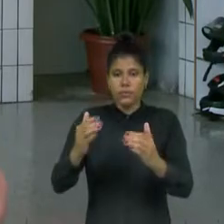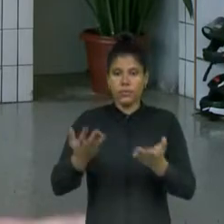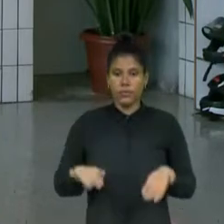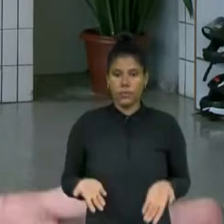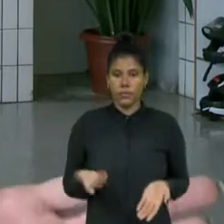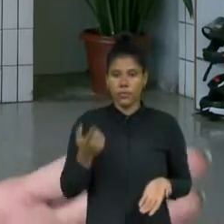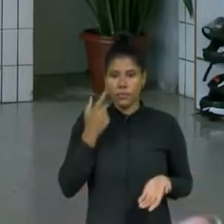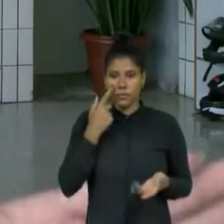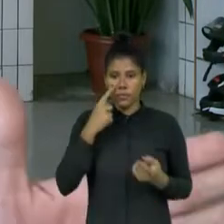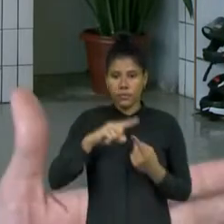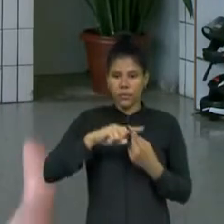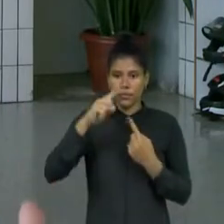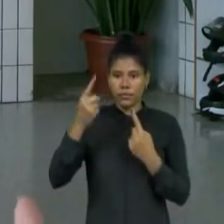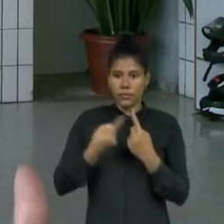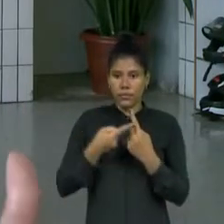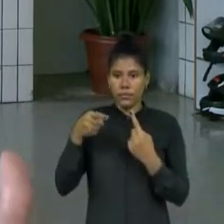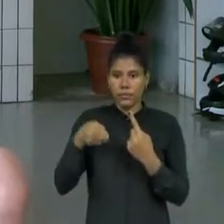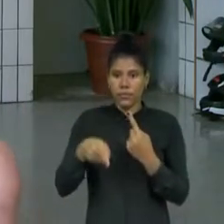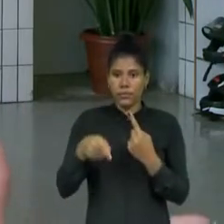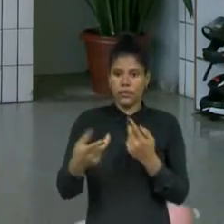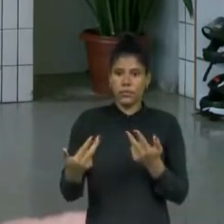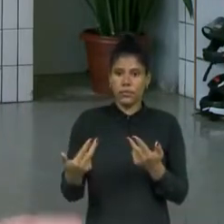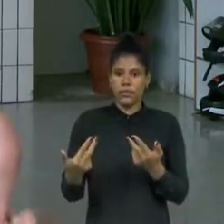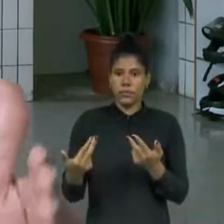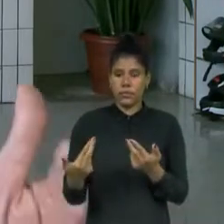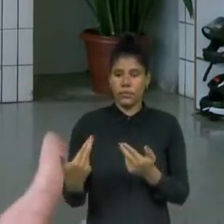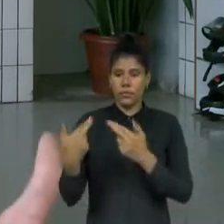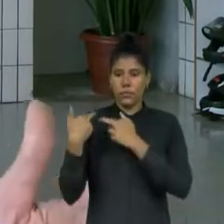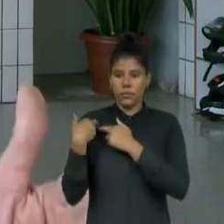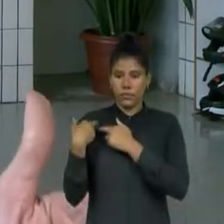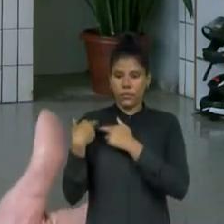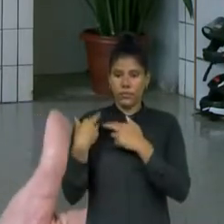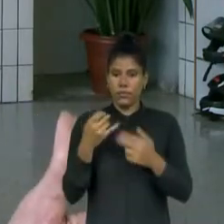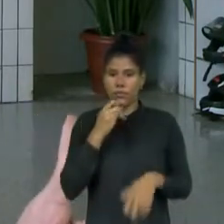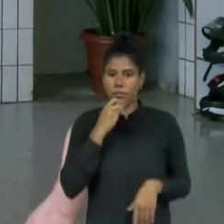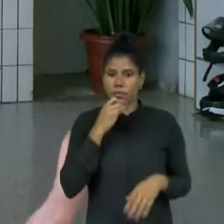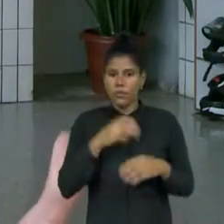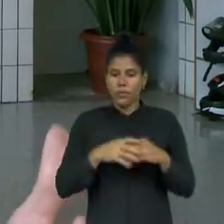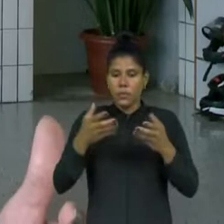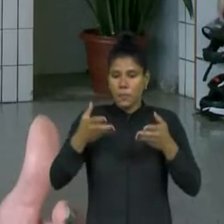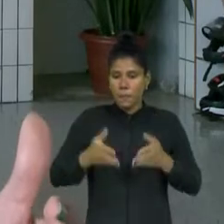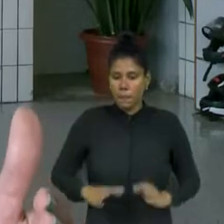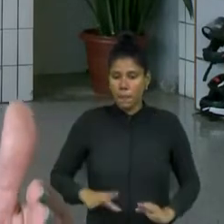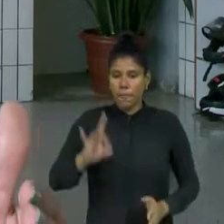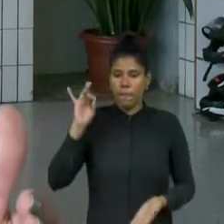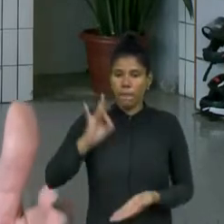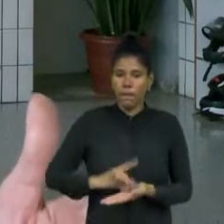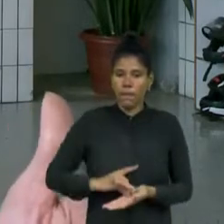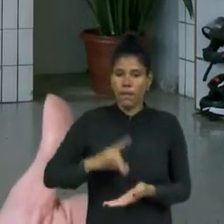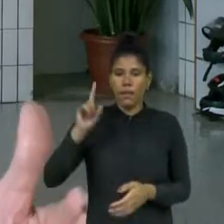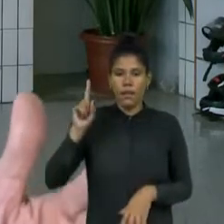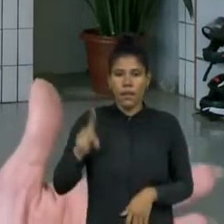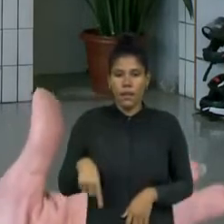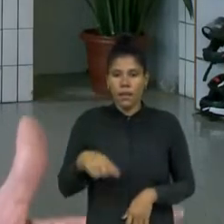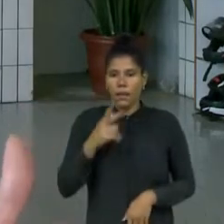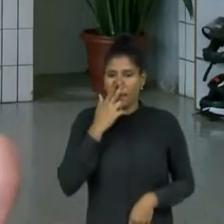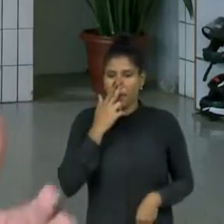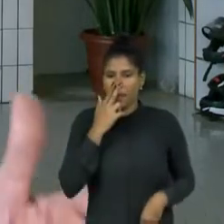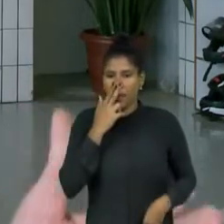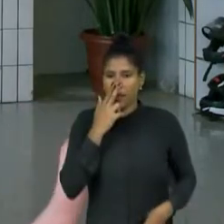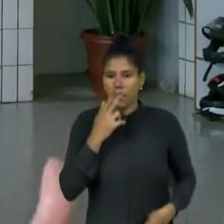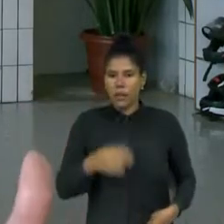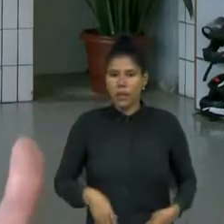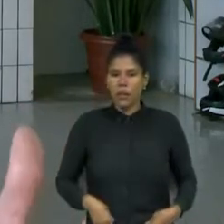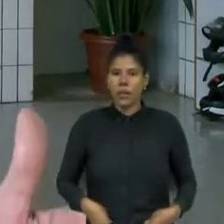gestante como a protagonista do seu parto. Então, o nascimento, realmente, ele é preenchido de tecnologias,